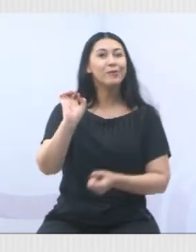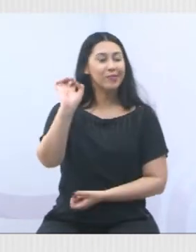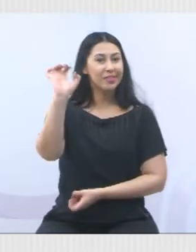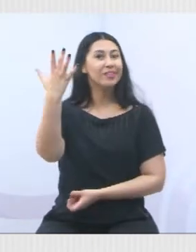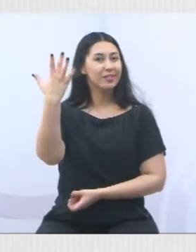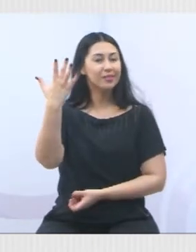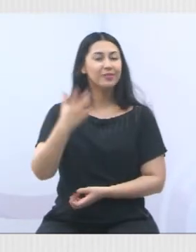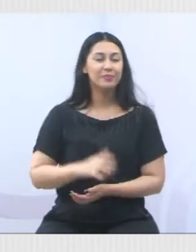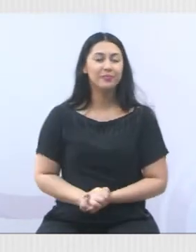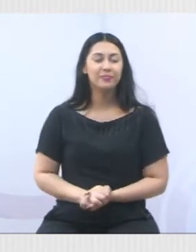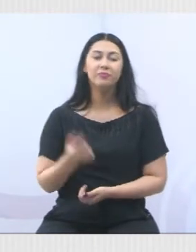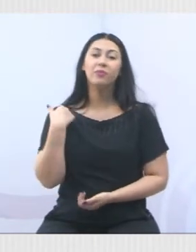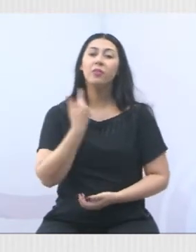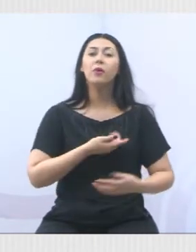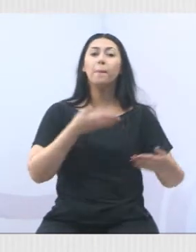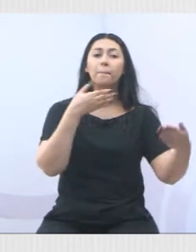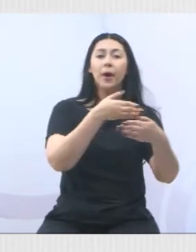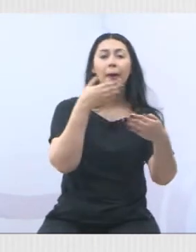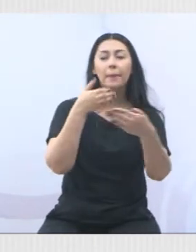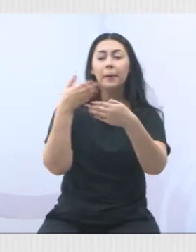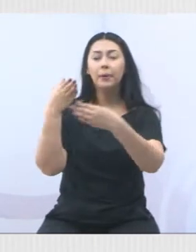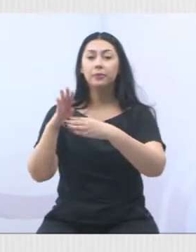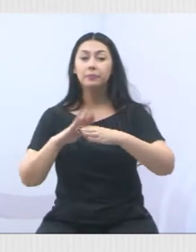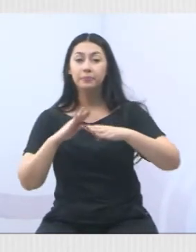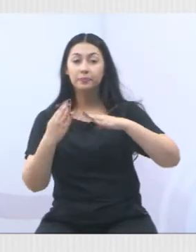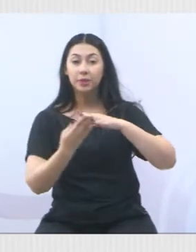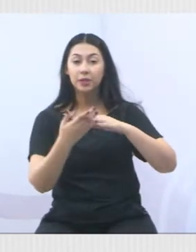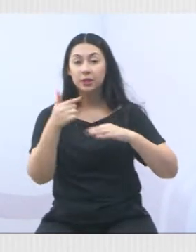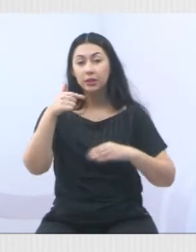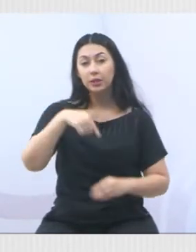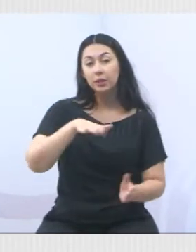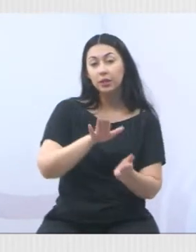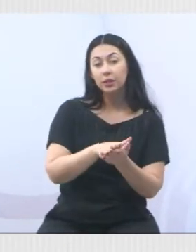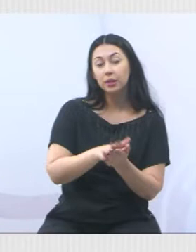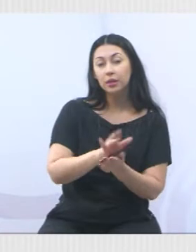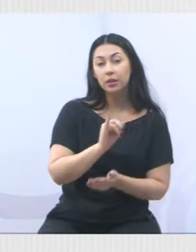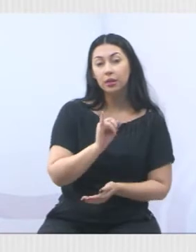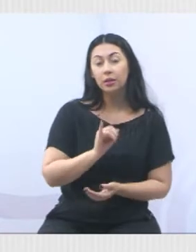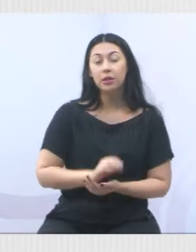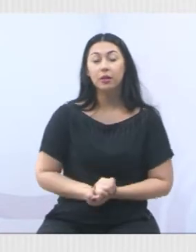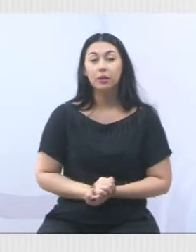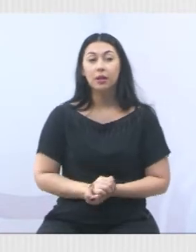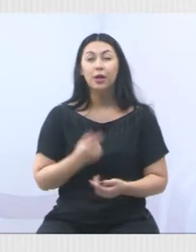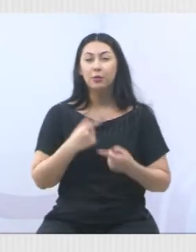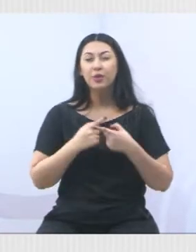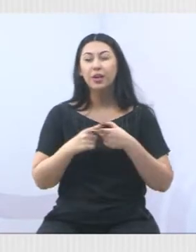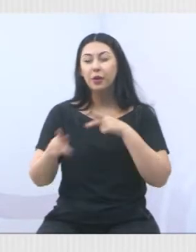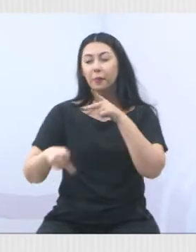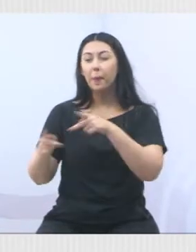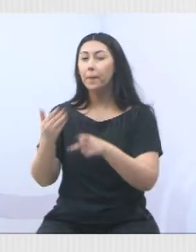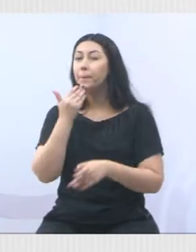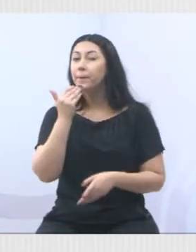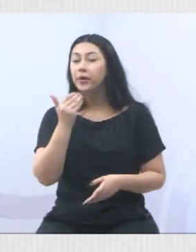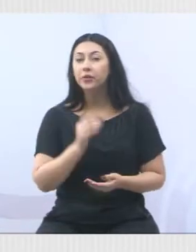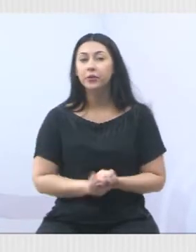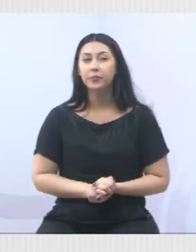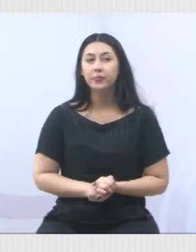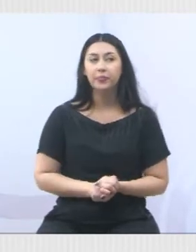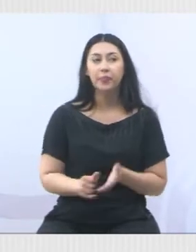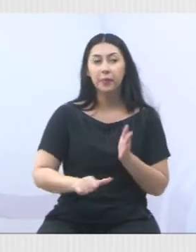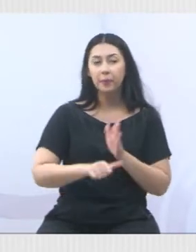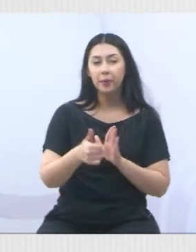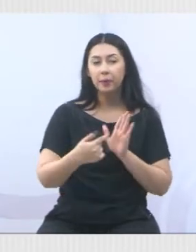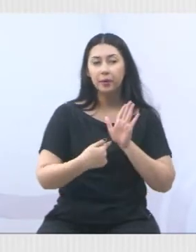Nós estivemos em vários bairros também, em Jacareí, a pedido de munícipes. Primeiro